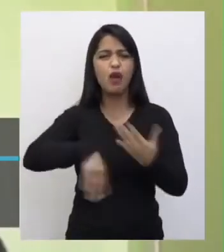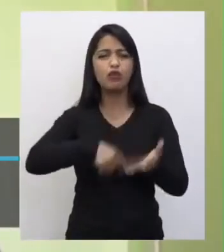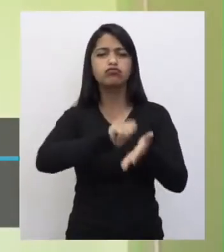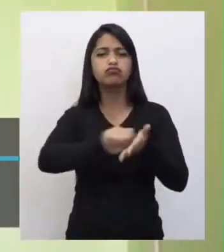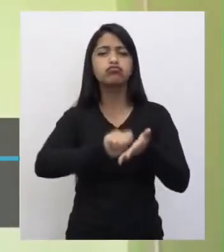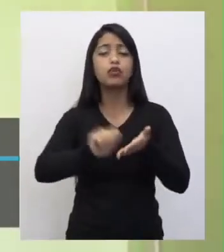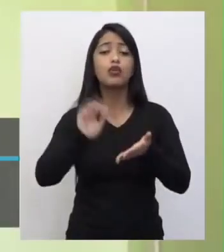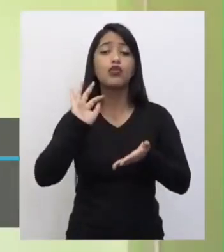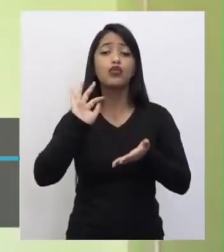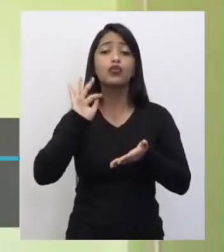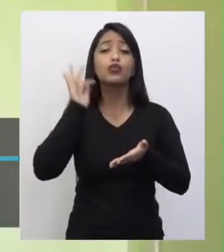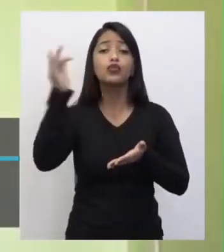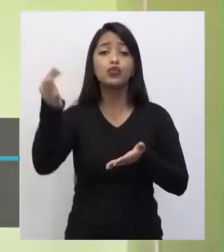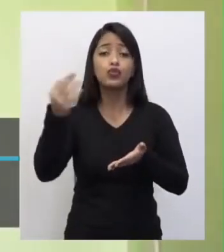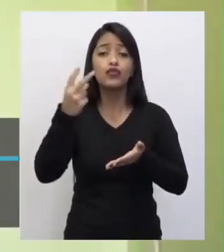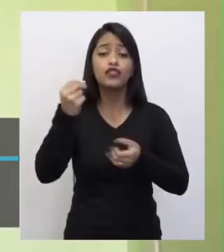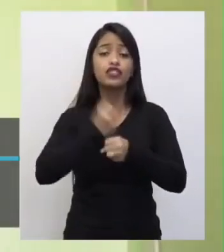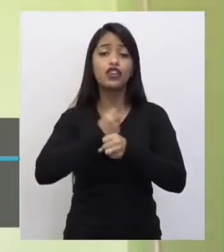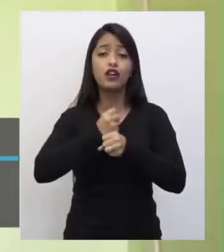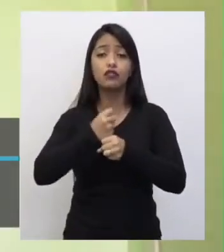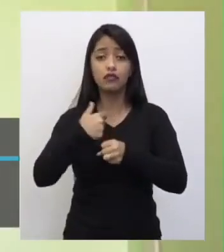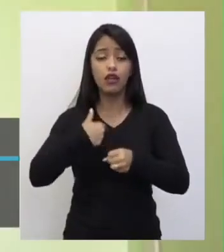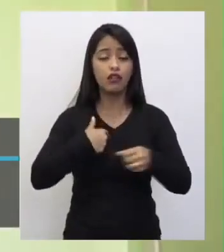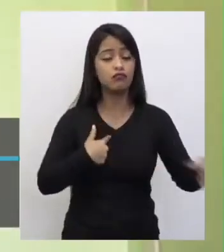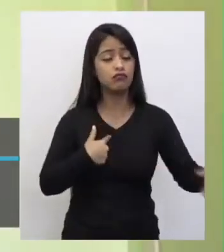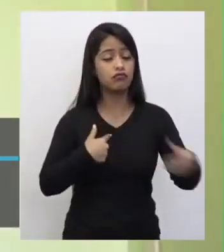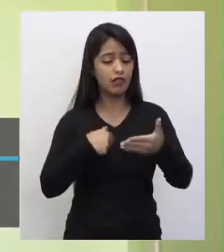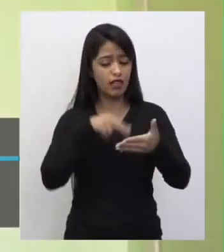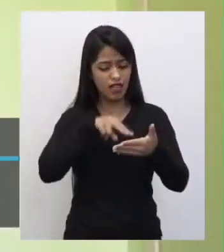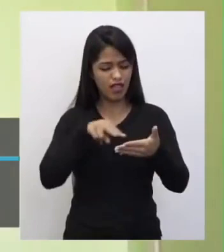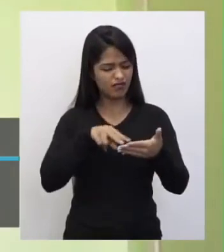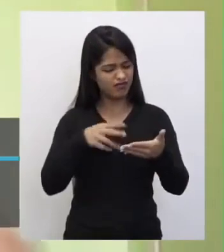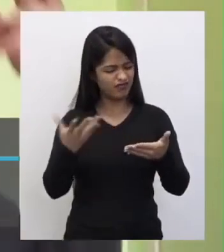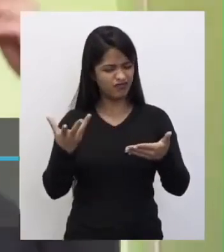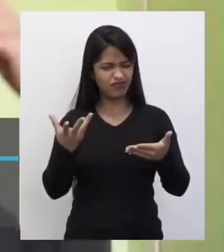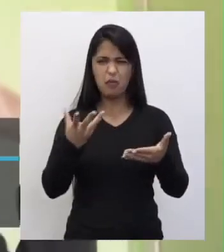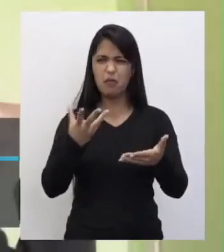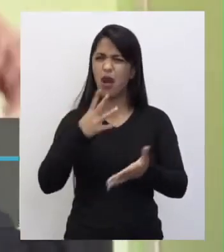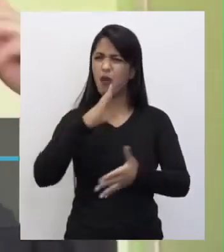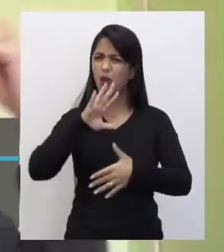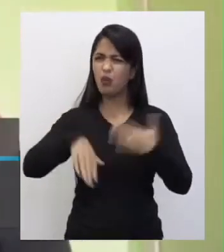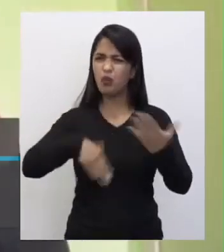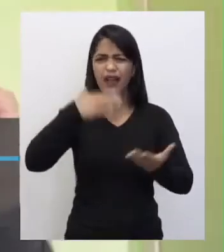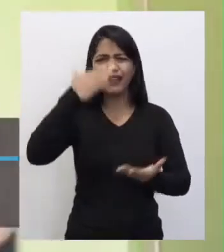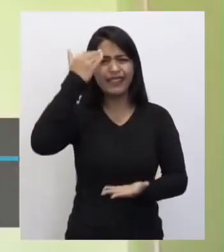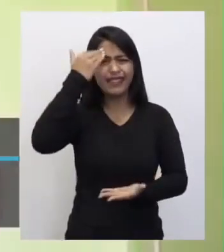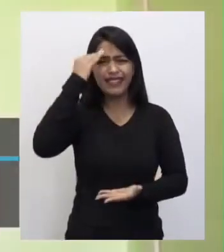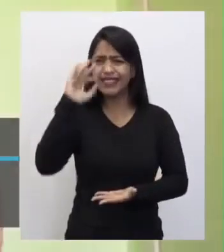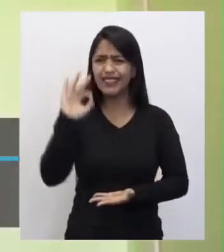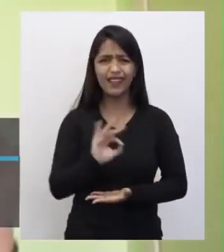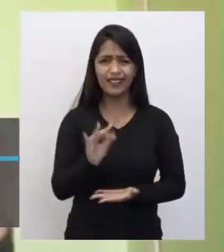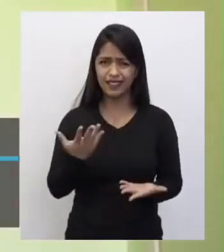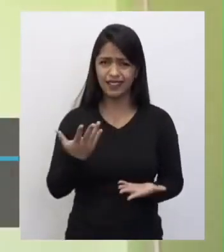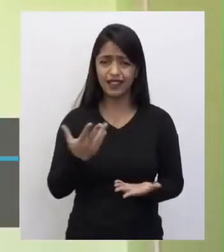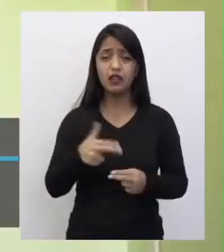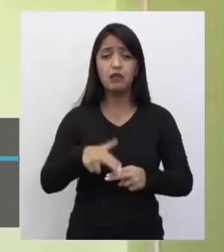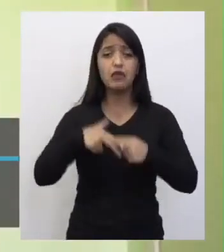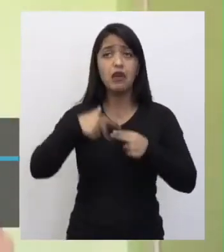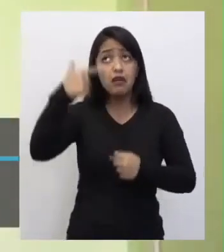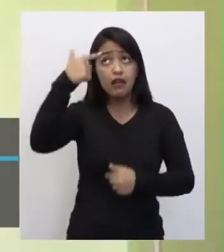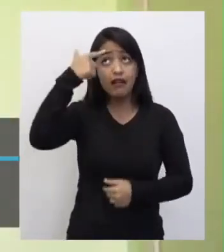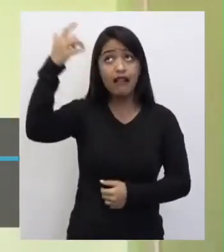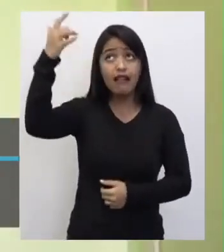não lembrar da maioria das coisas que estão ali, eu não vou entender nada, porque eu não vou ter todas as referências, né, na minha